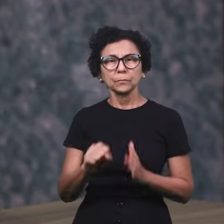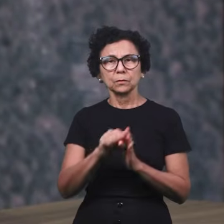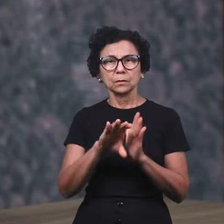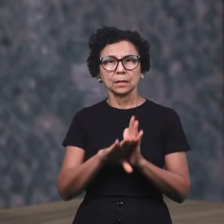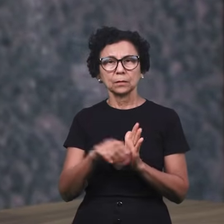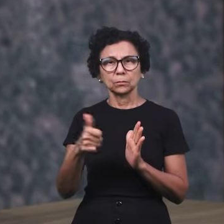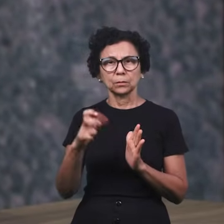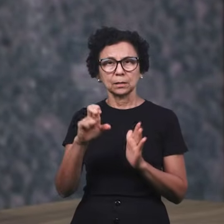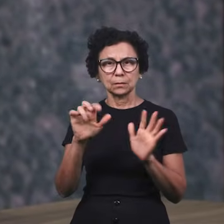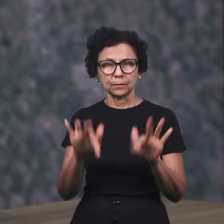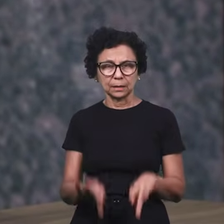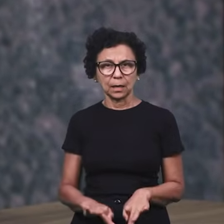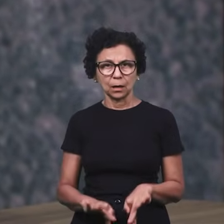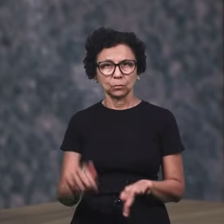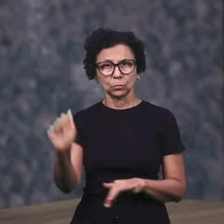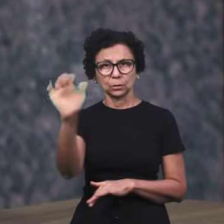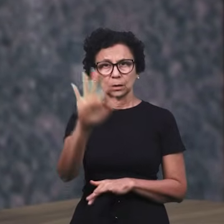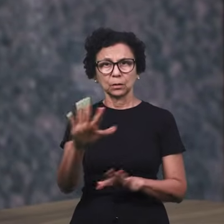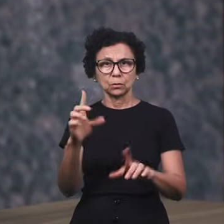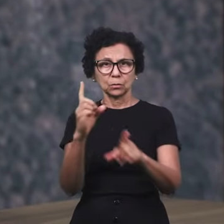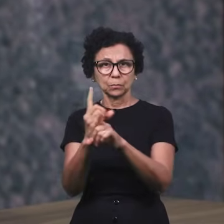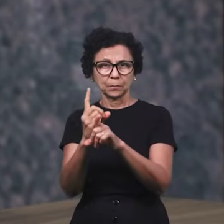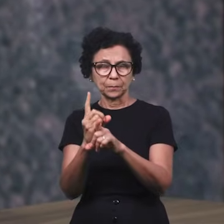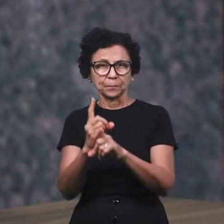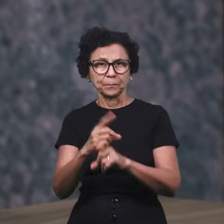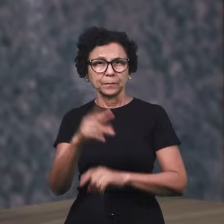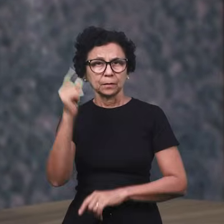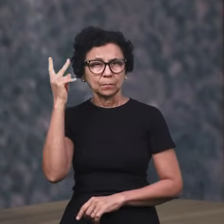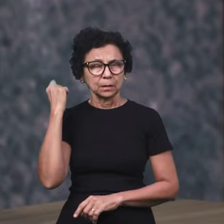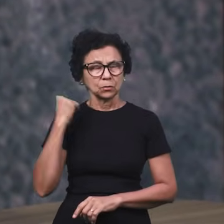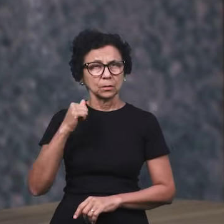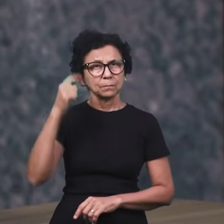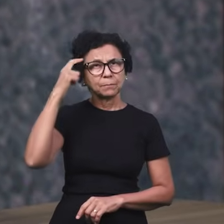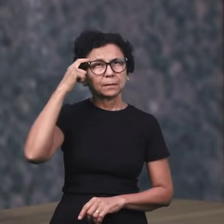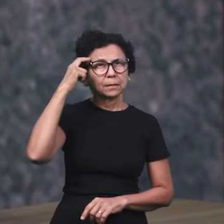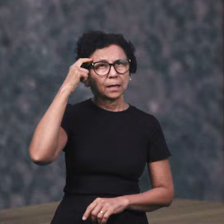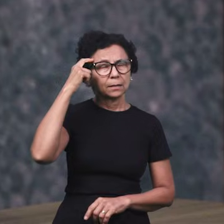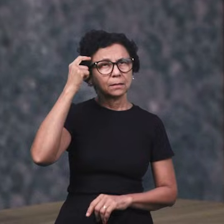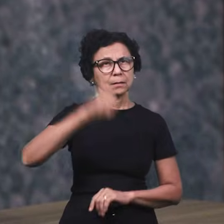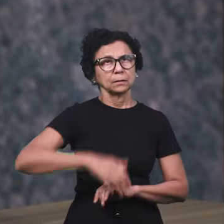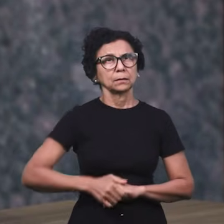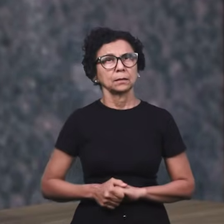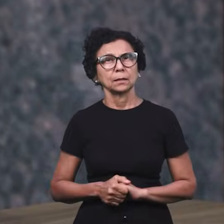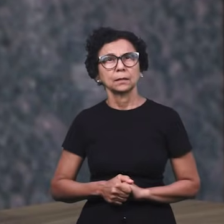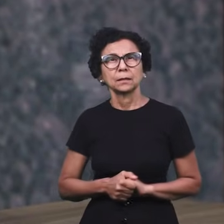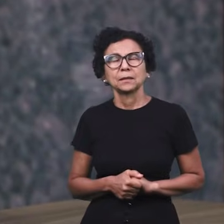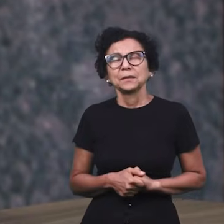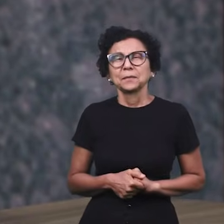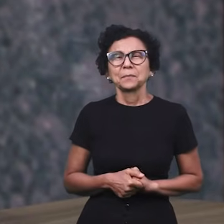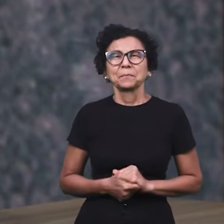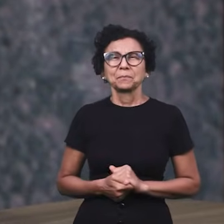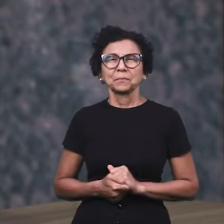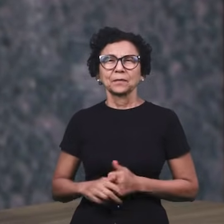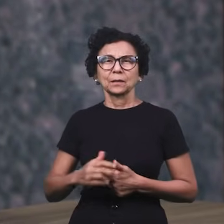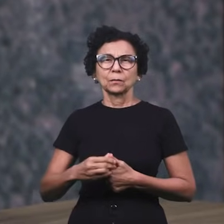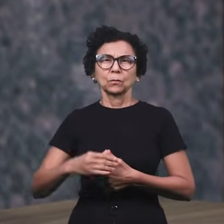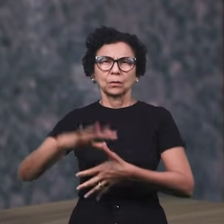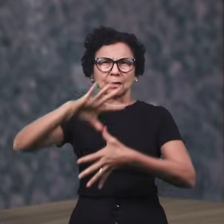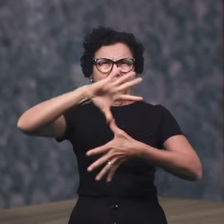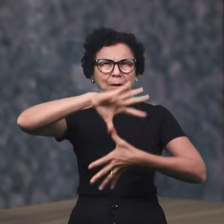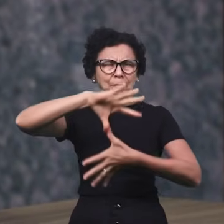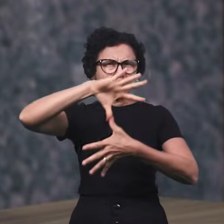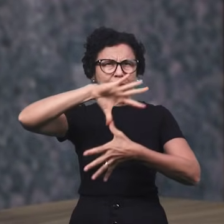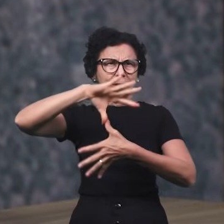XV pelos europeus, a princípio eles achavam que a América era um pedaço das Índias. E aí um explorador, o Américo Vespucci,